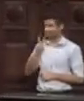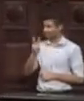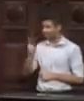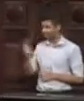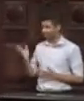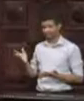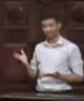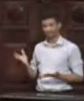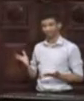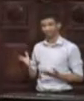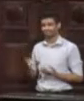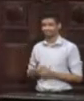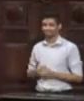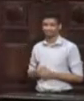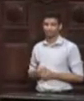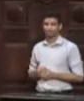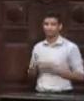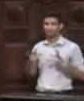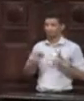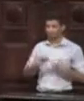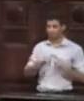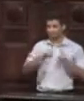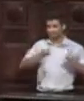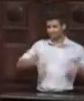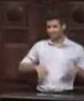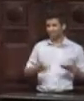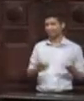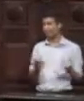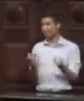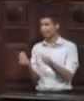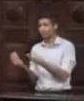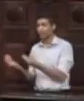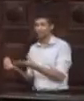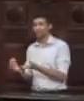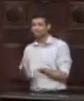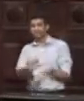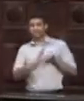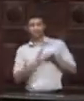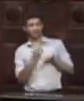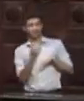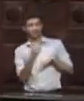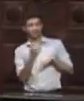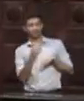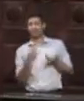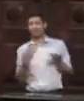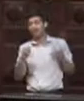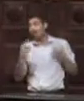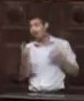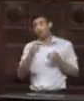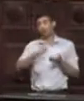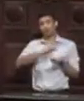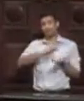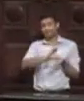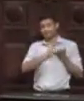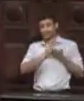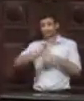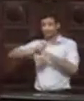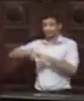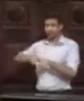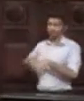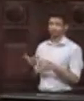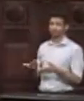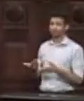servidores públicos. O servidor que não recebe o salário em dia, atrasado há bastante tempo,